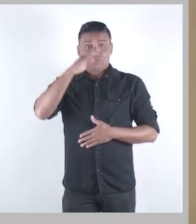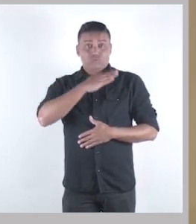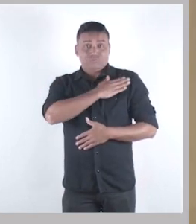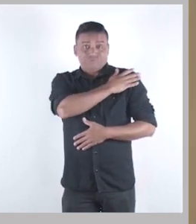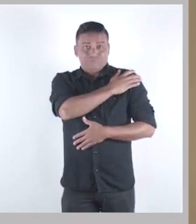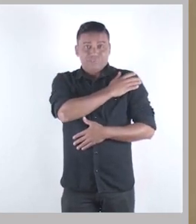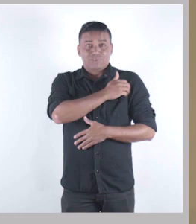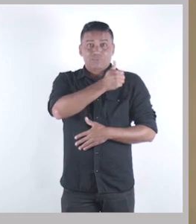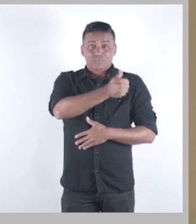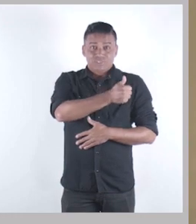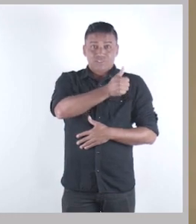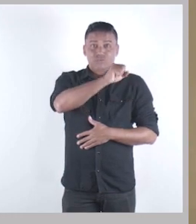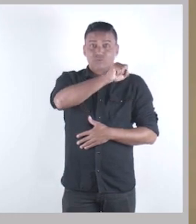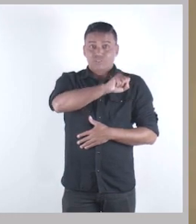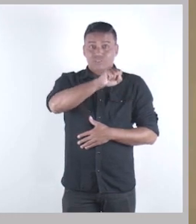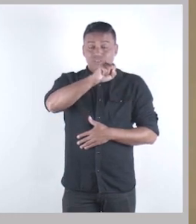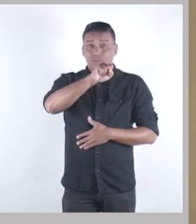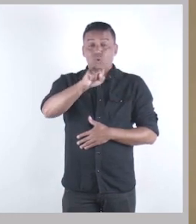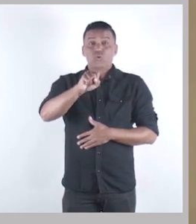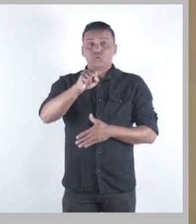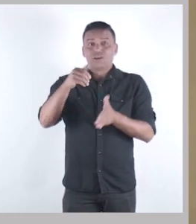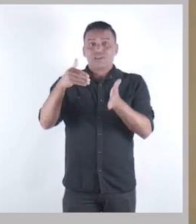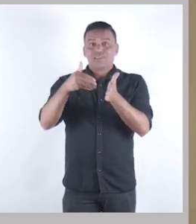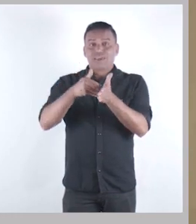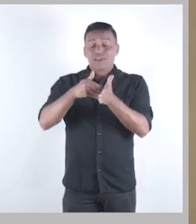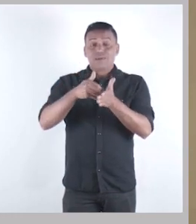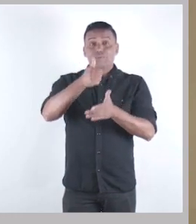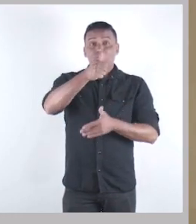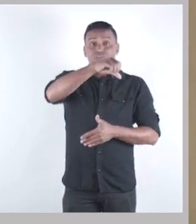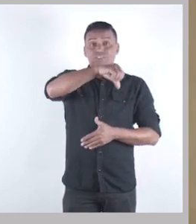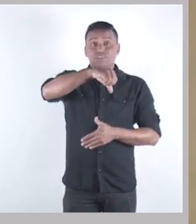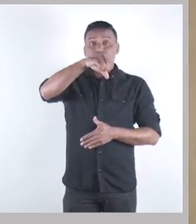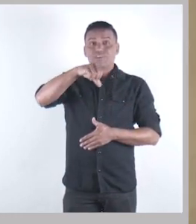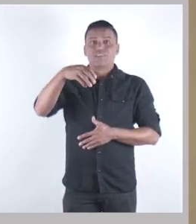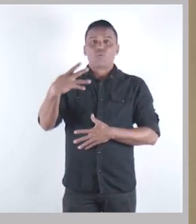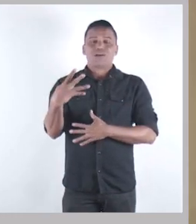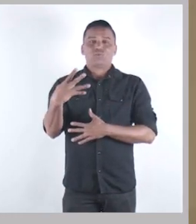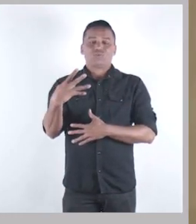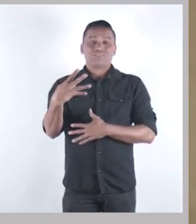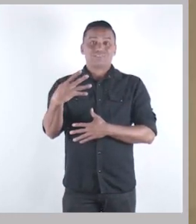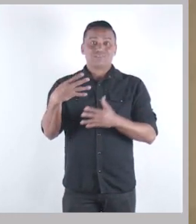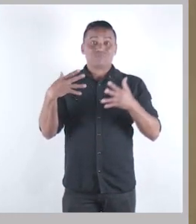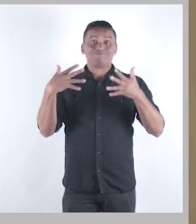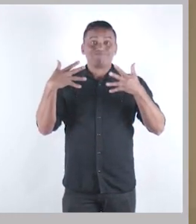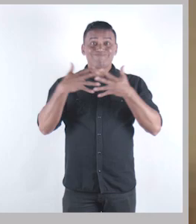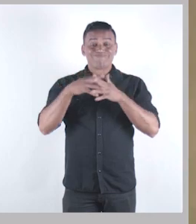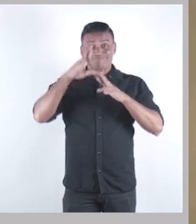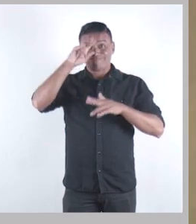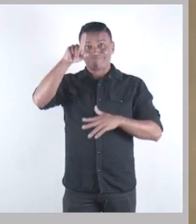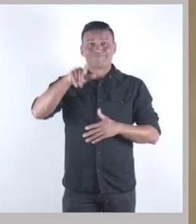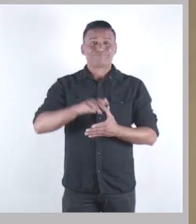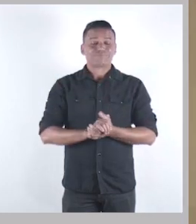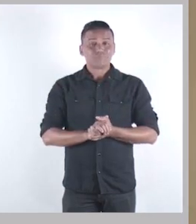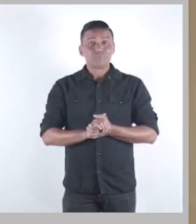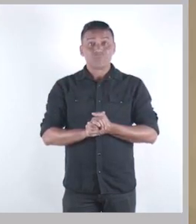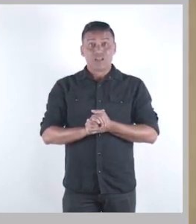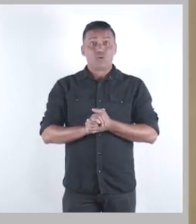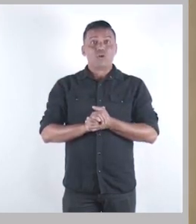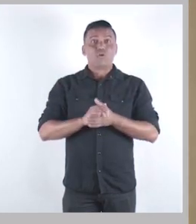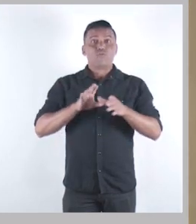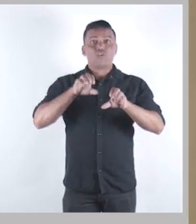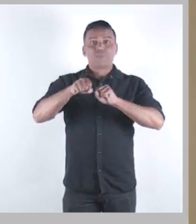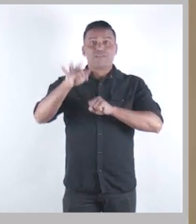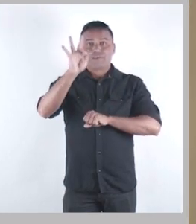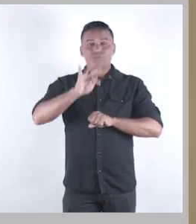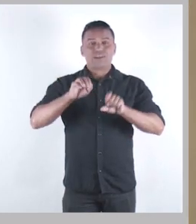a 1994, não 2004, como eu Sim. disse, até 1994. E eu defendo a licenciatura em